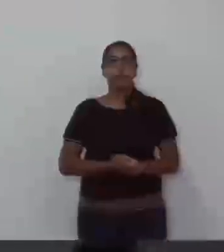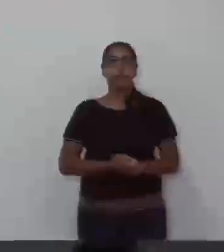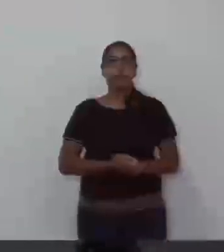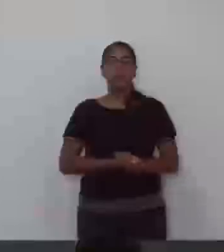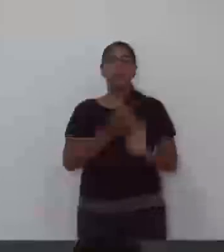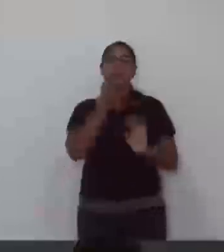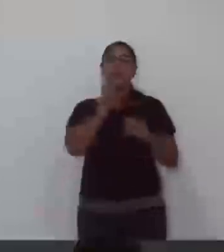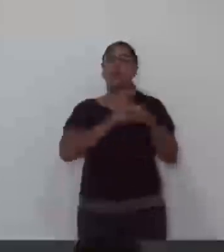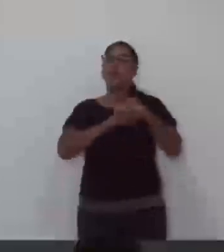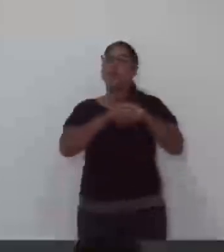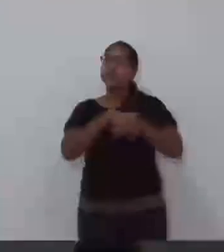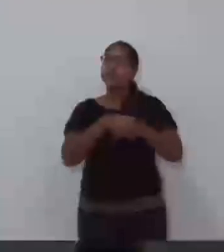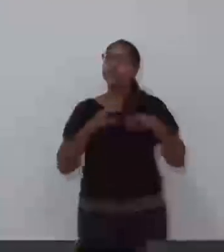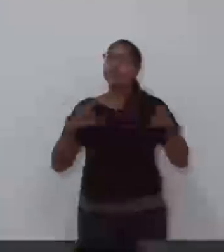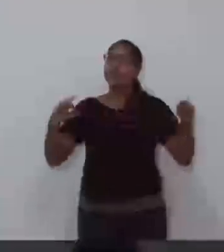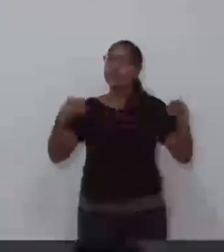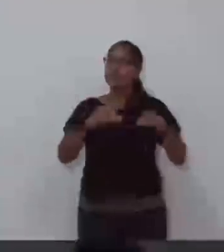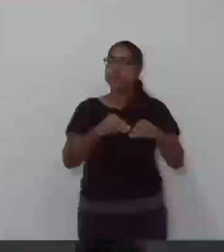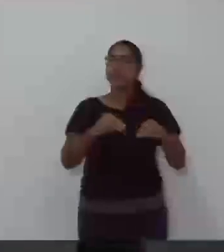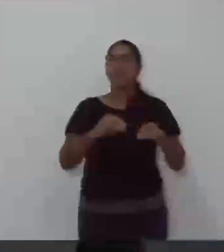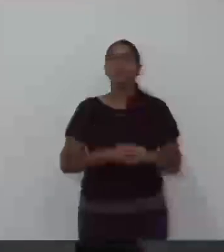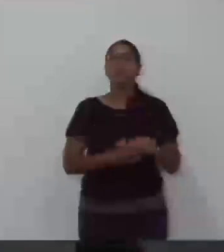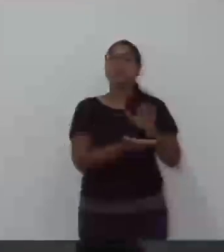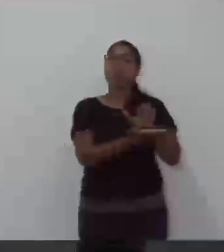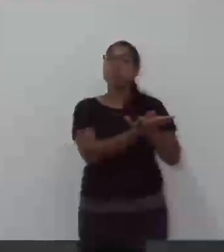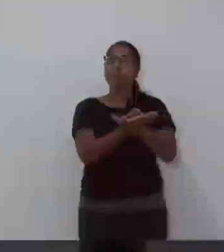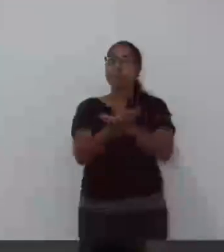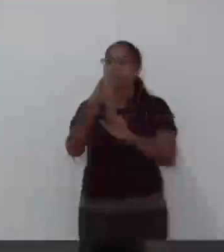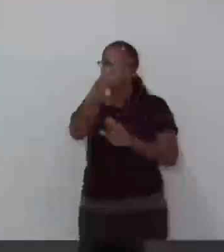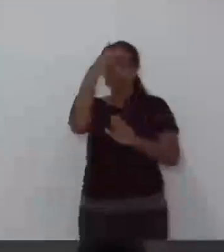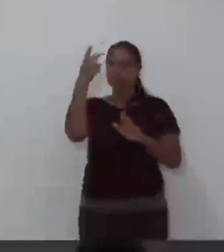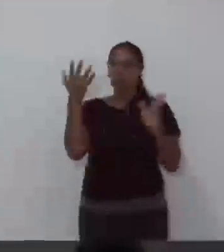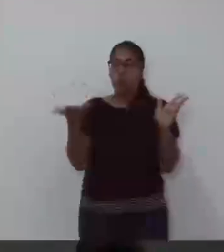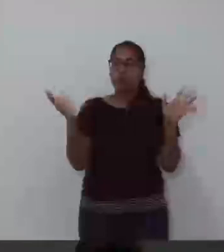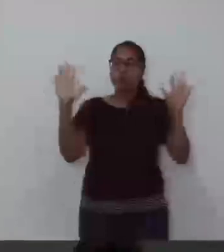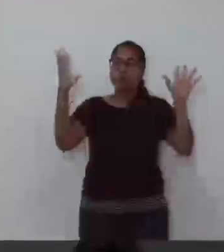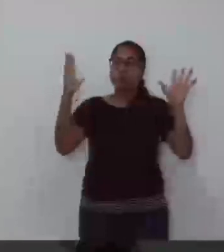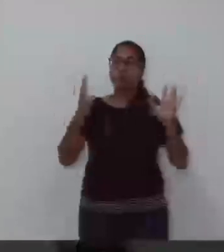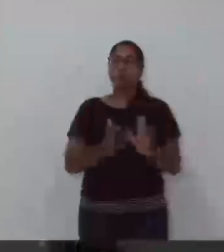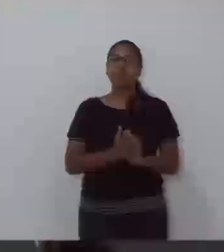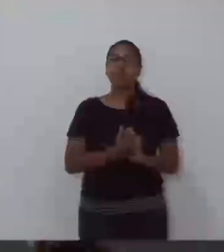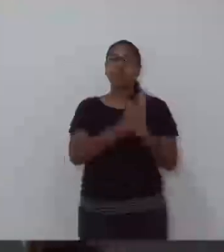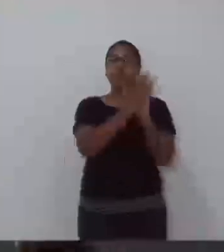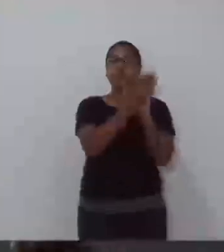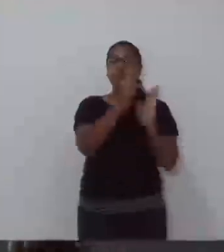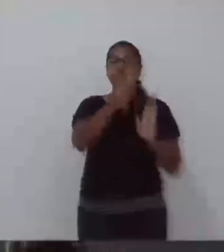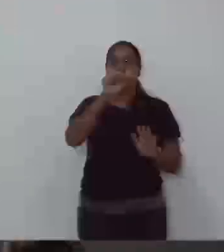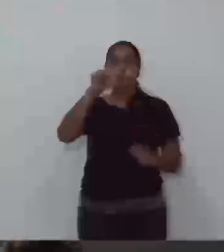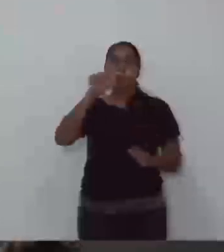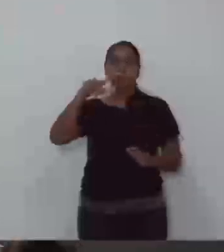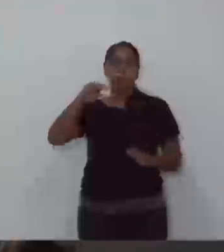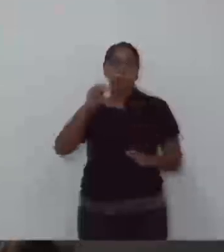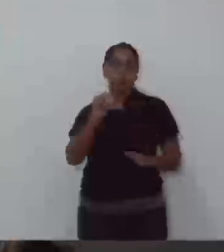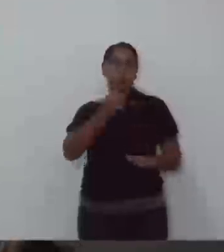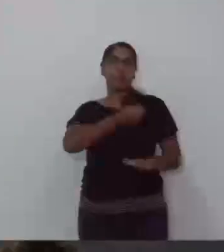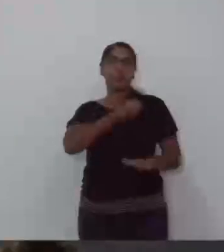Uma boa noite a todos e os parabéns aos homenageados. Salmo número